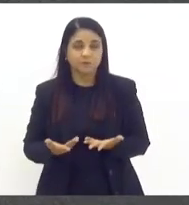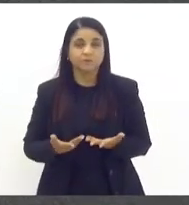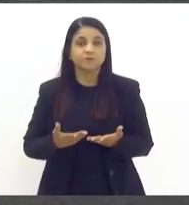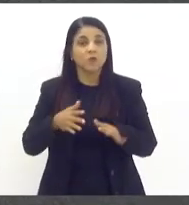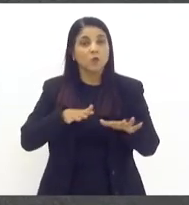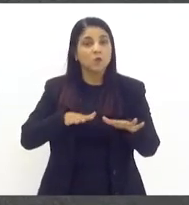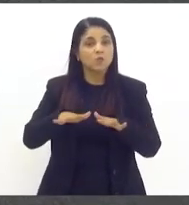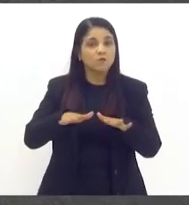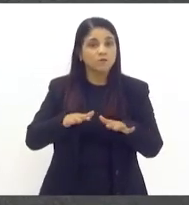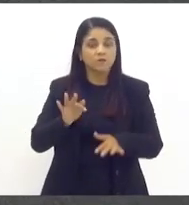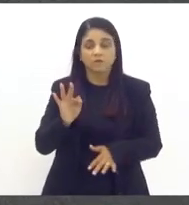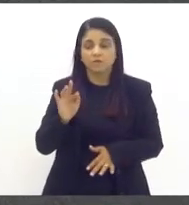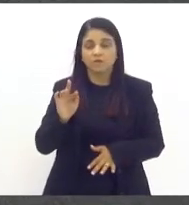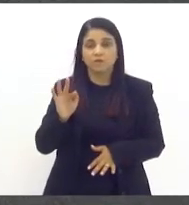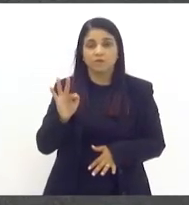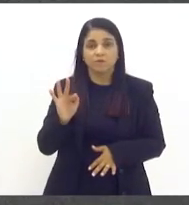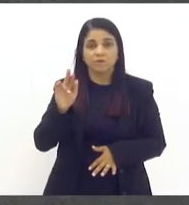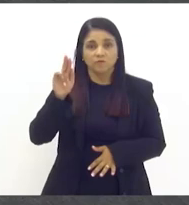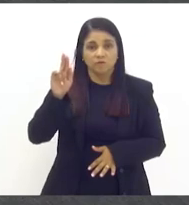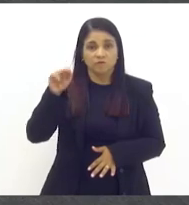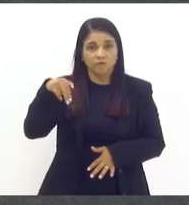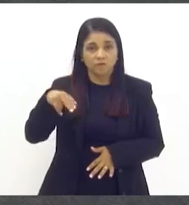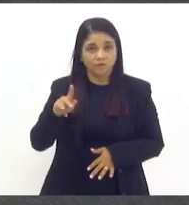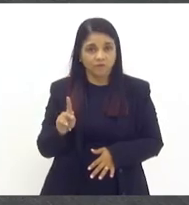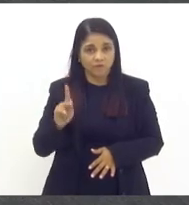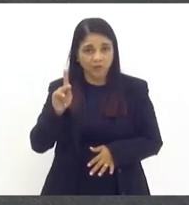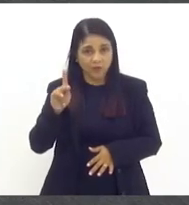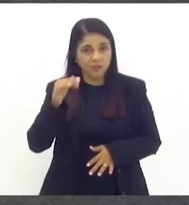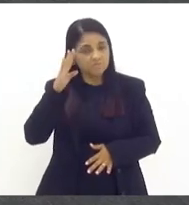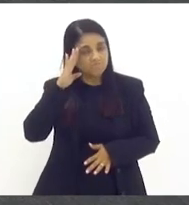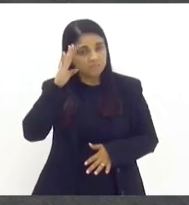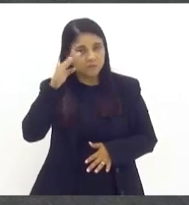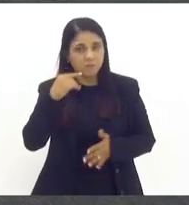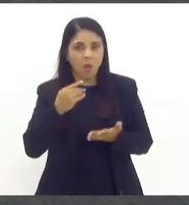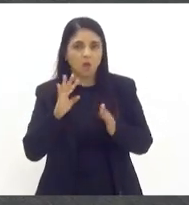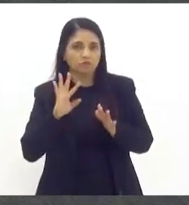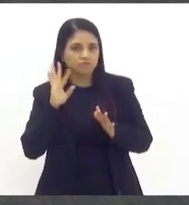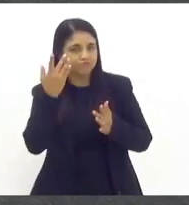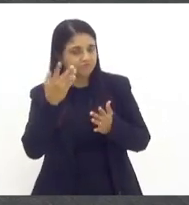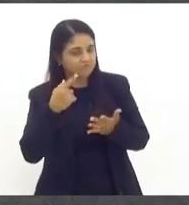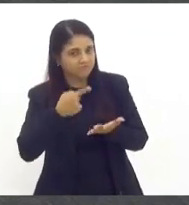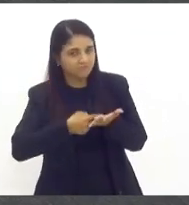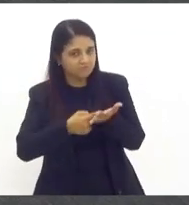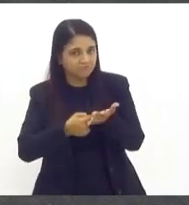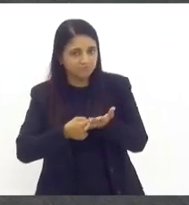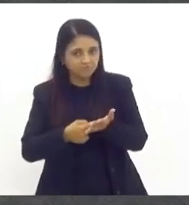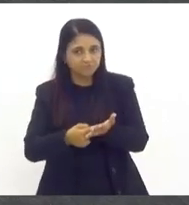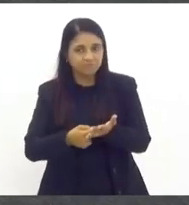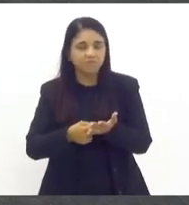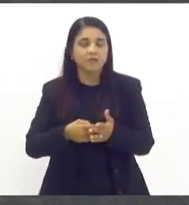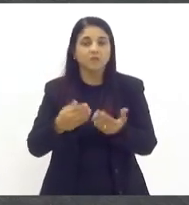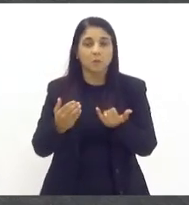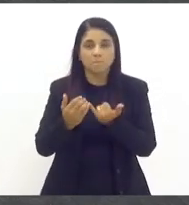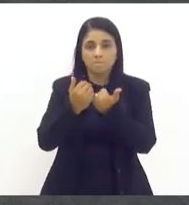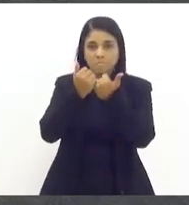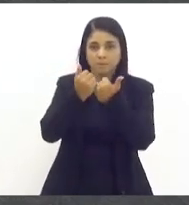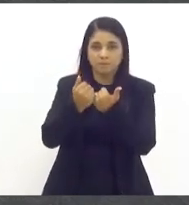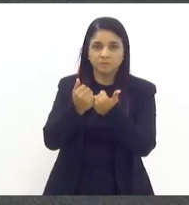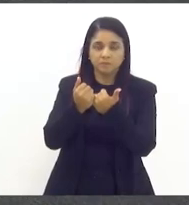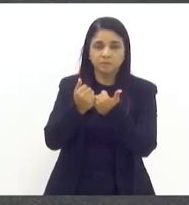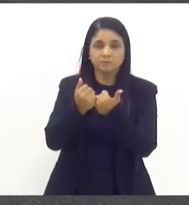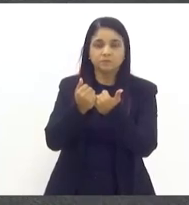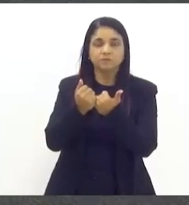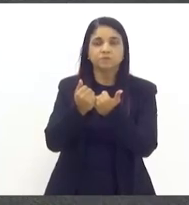movimento funk das antigas preconiza por isso que fazer desse movimento um patrimônio imaterial do Estado do Rio de Janeiro